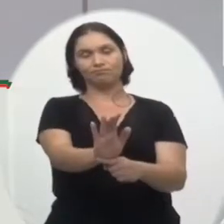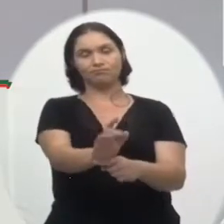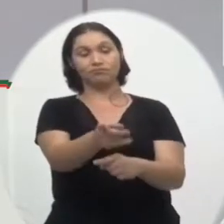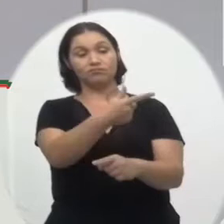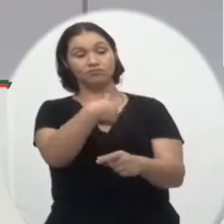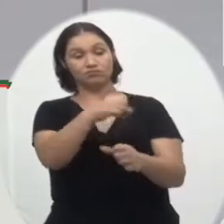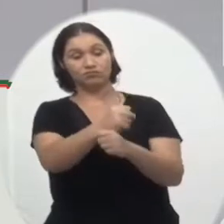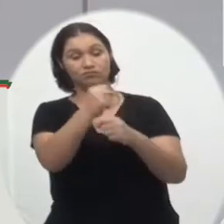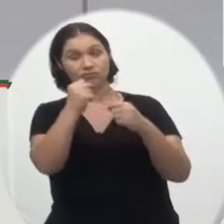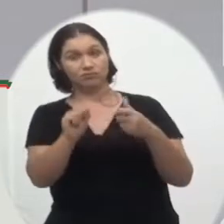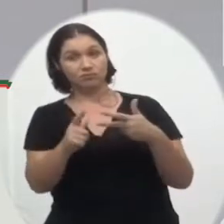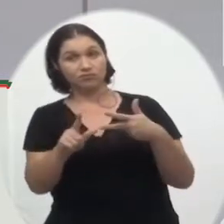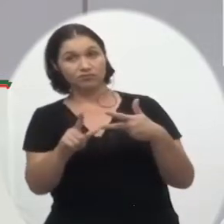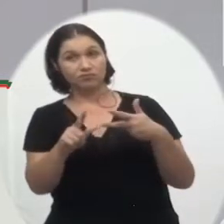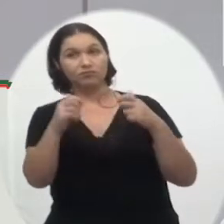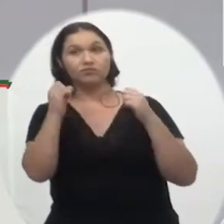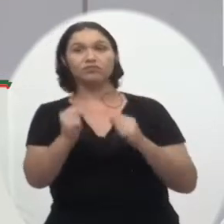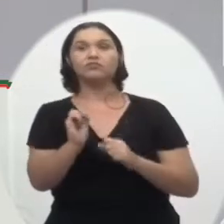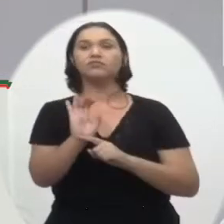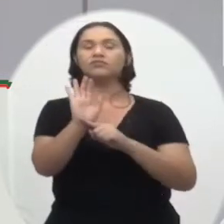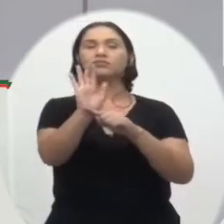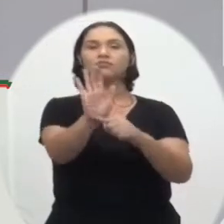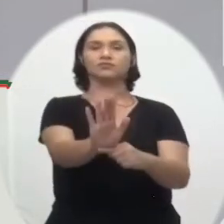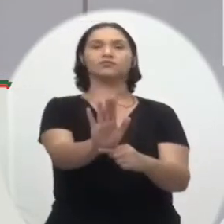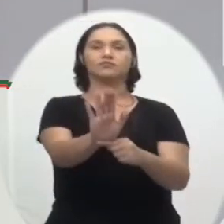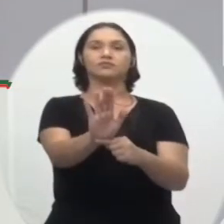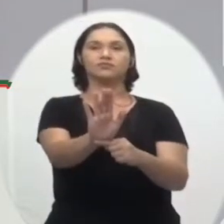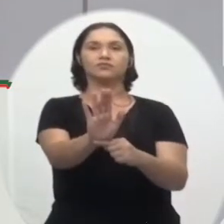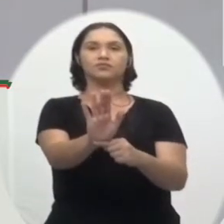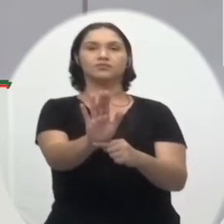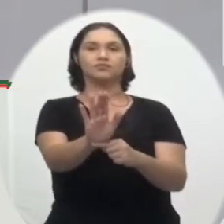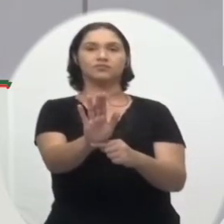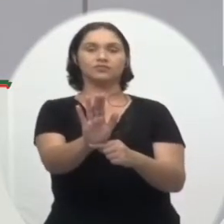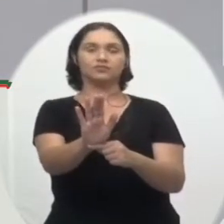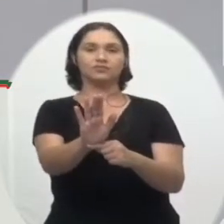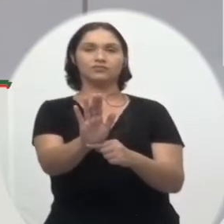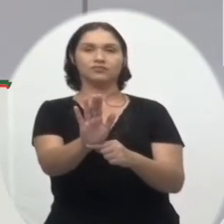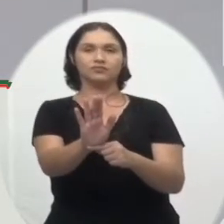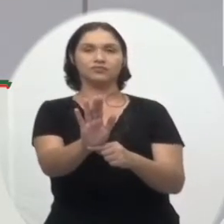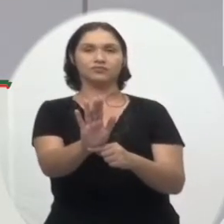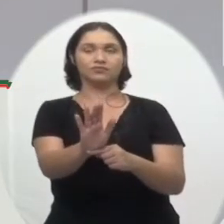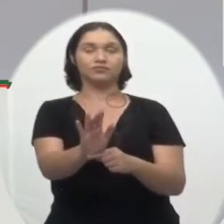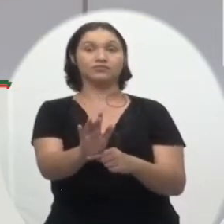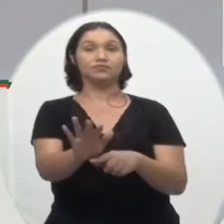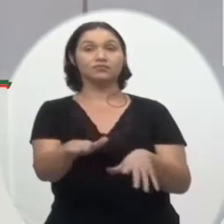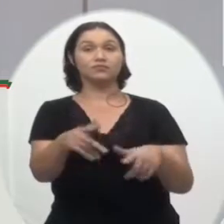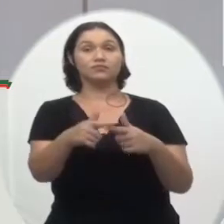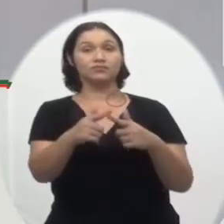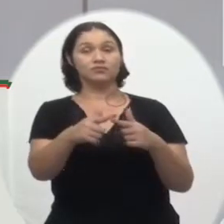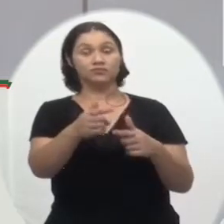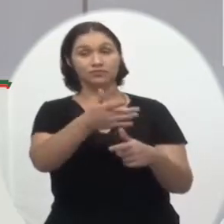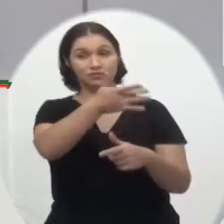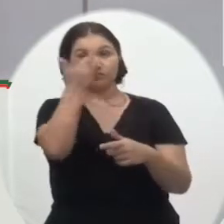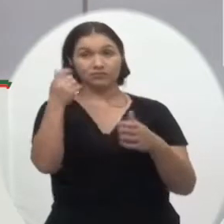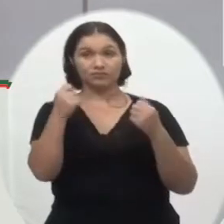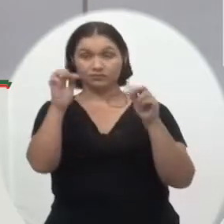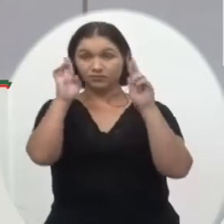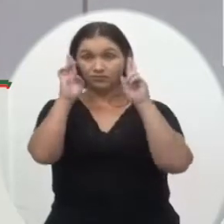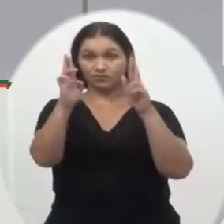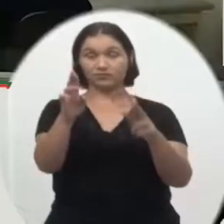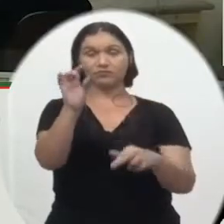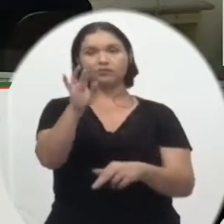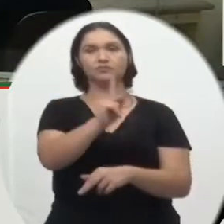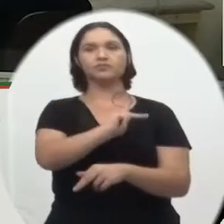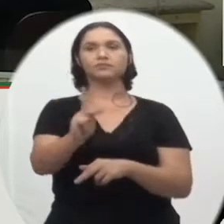essas pessoas a saírem dessa vida, dando uma oportunidade, dignidade de respeito a essas pessoas. É isso, senhor